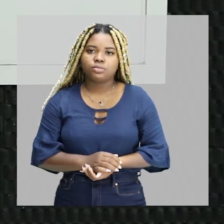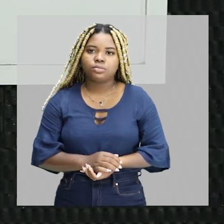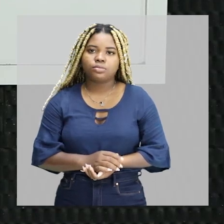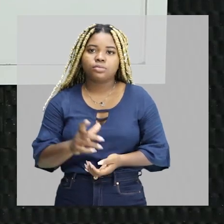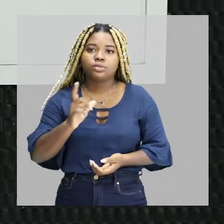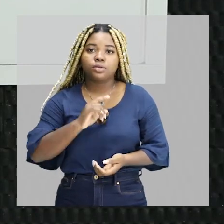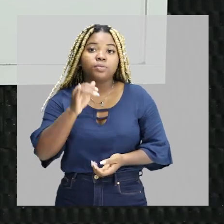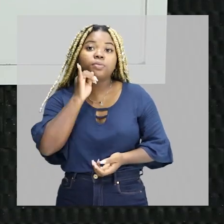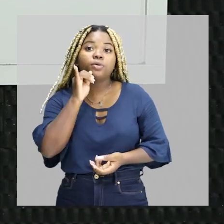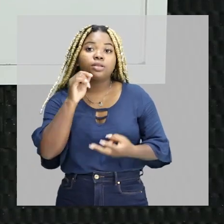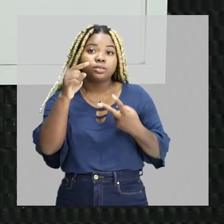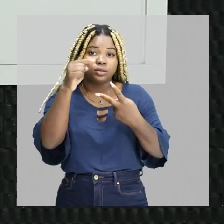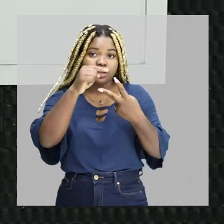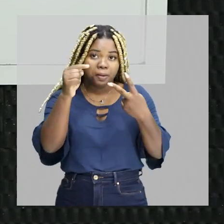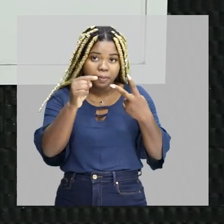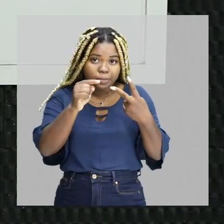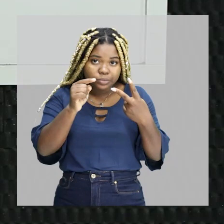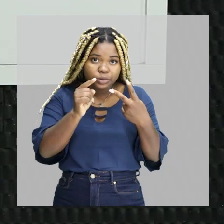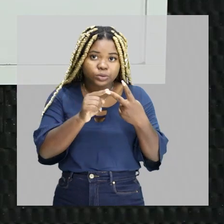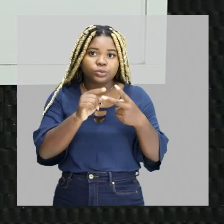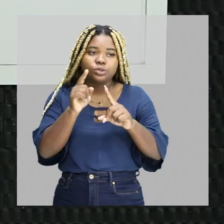duas amostras de um determinado líquido,